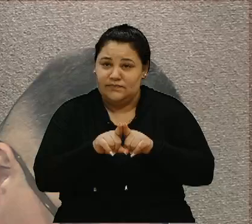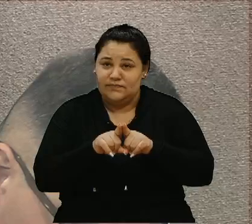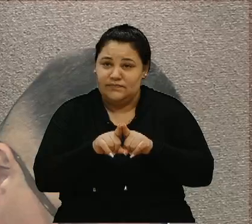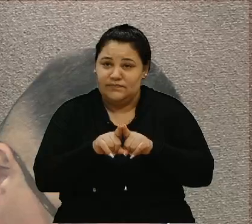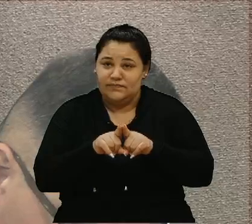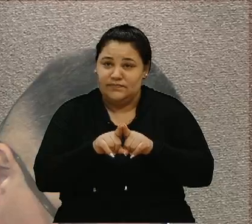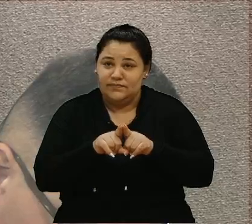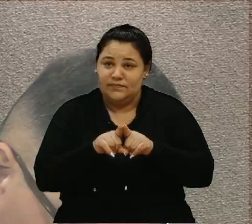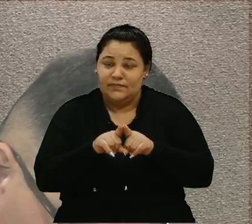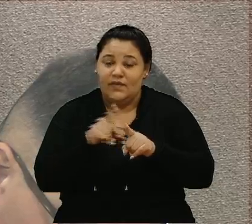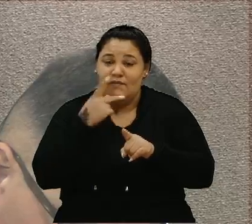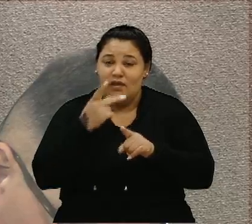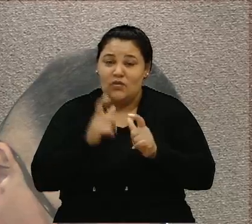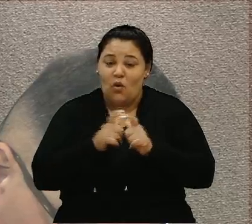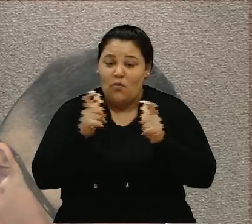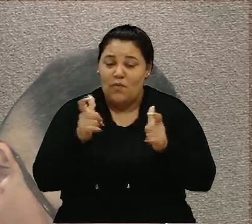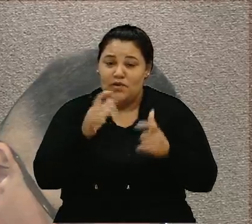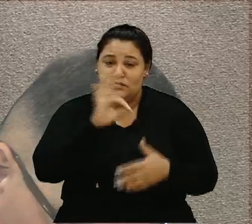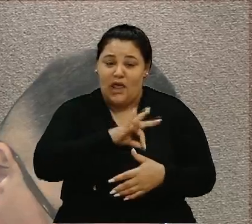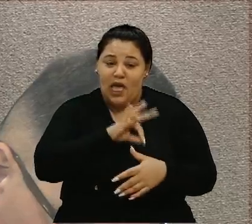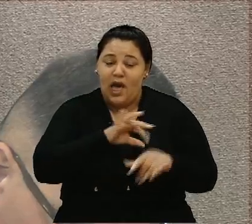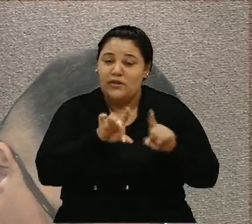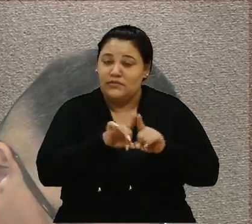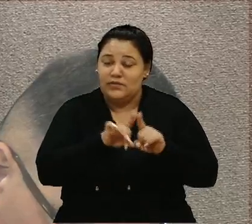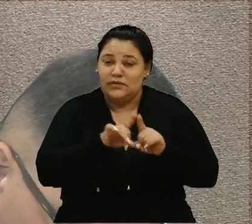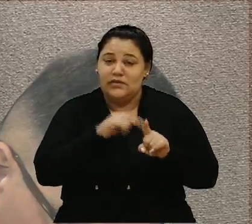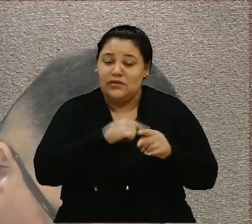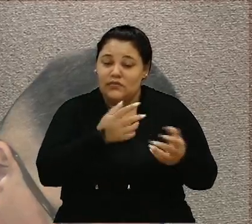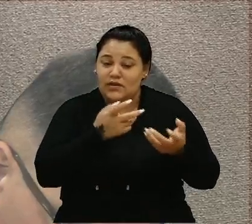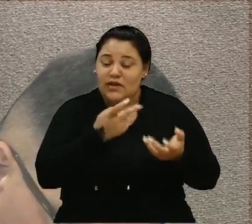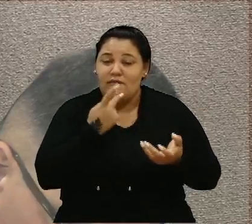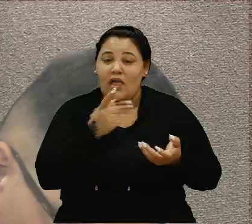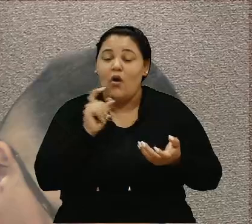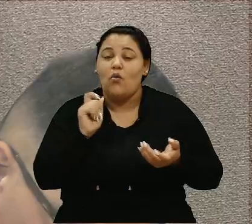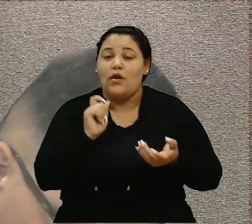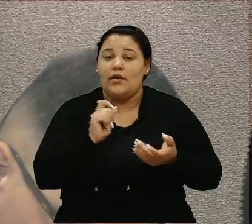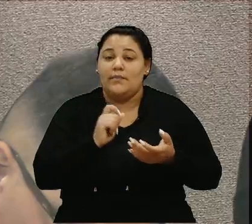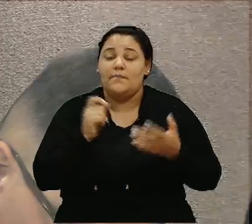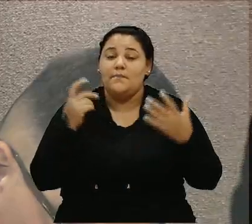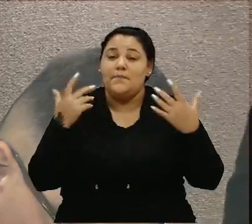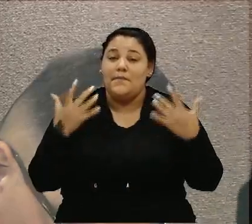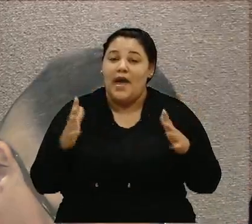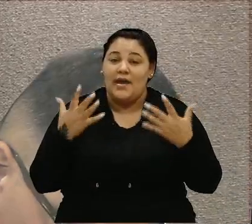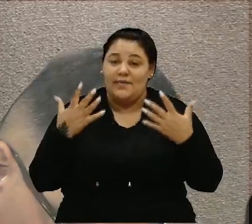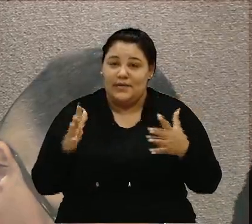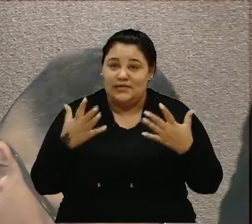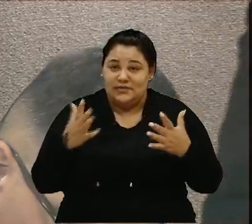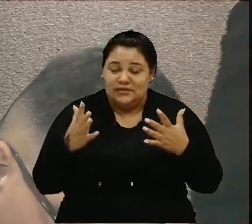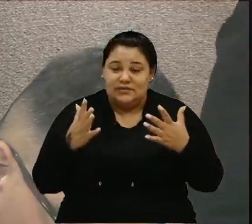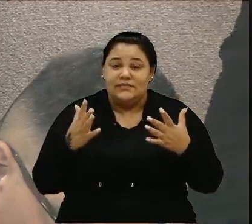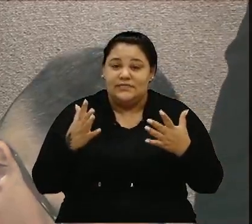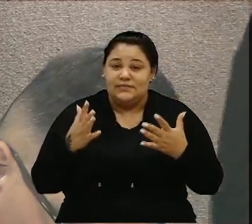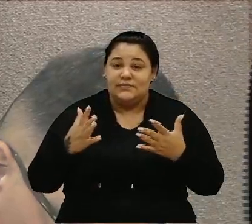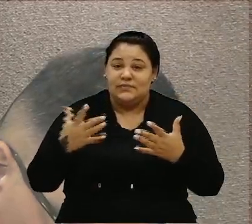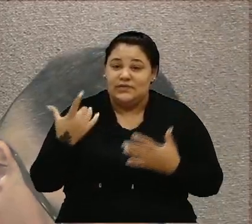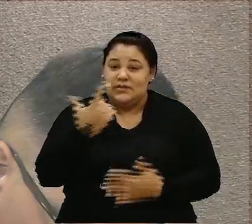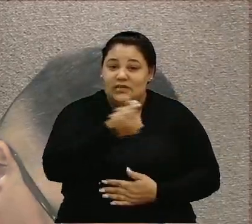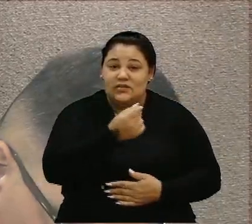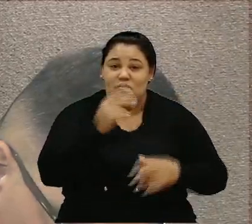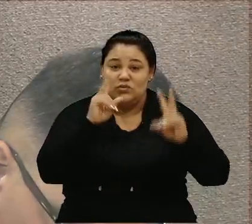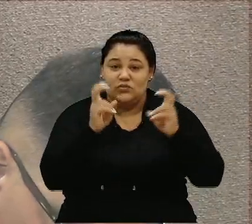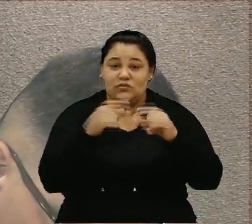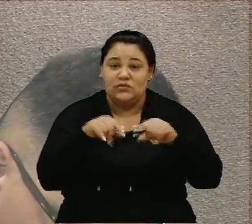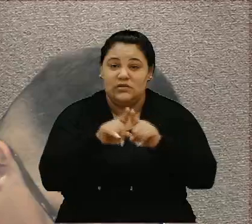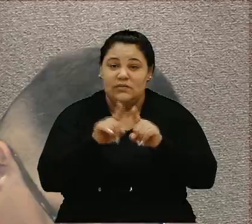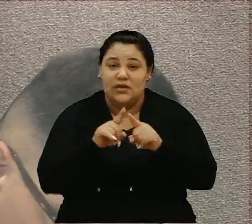do aumento de salário, eu gostaria de dizer que parabéns por terem tirado de pauta, porque de